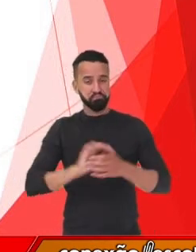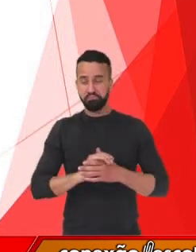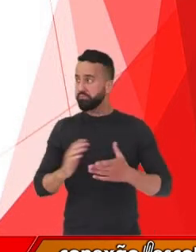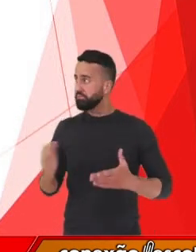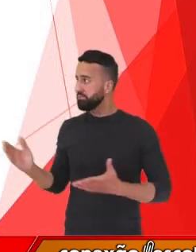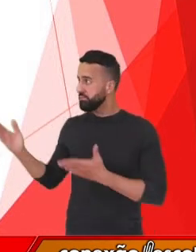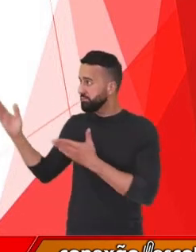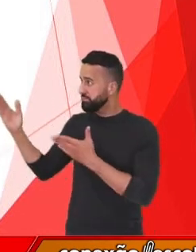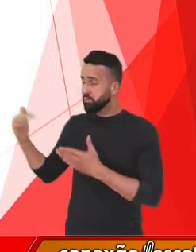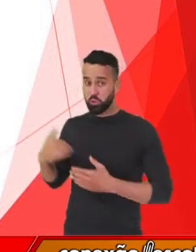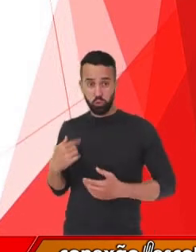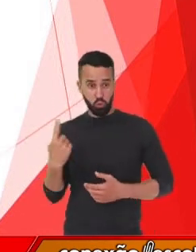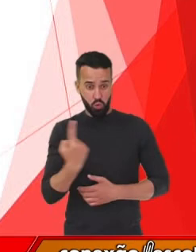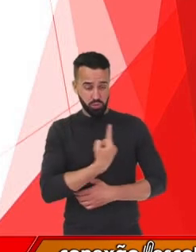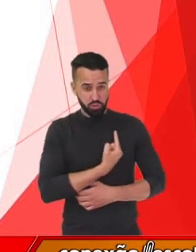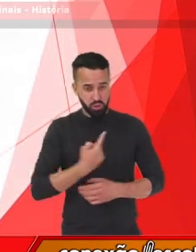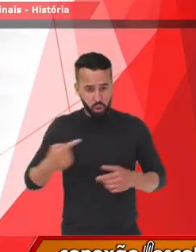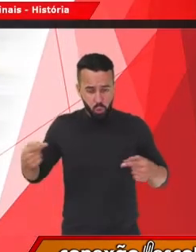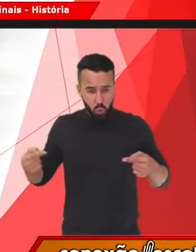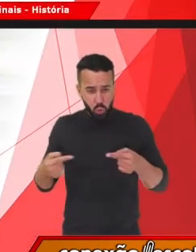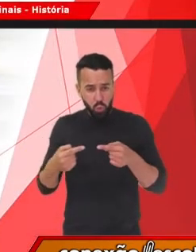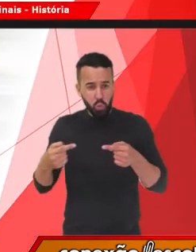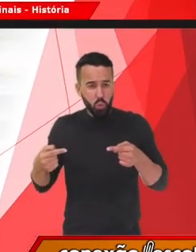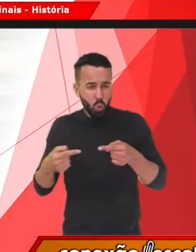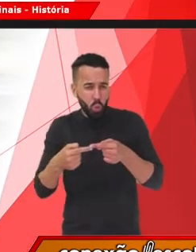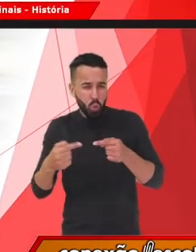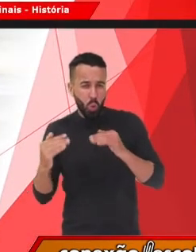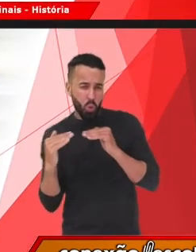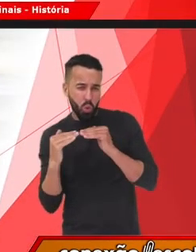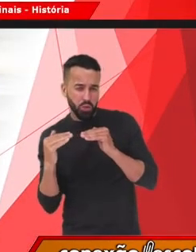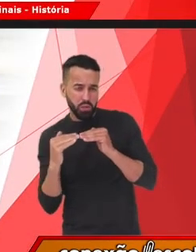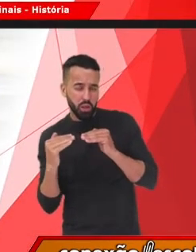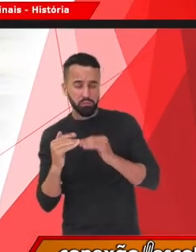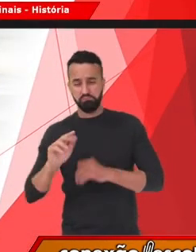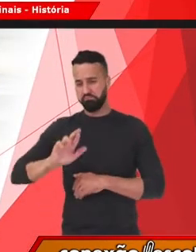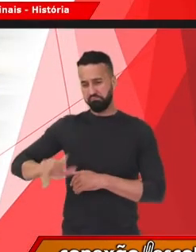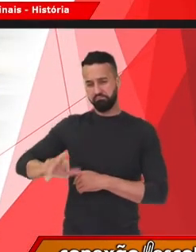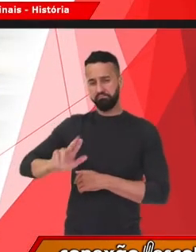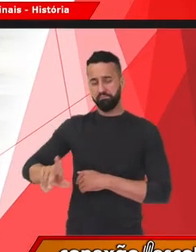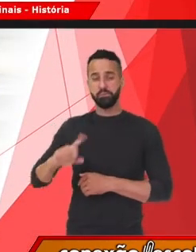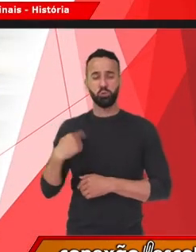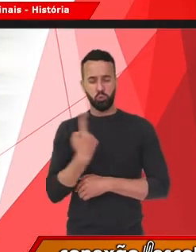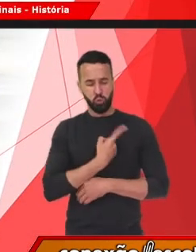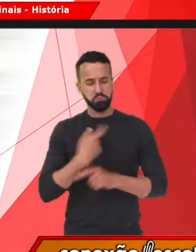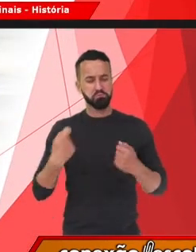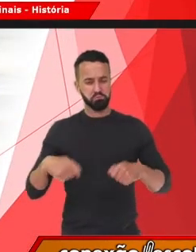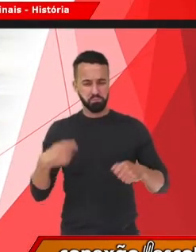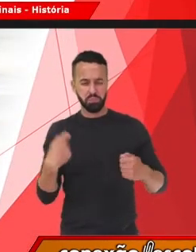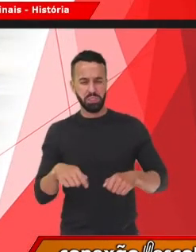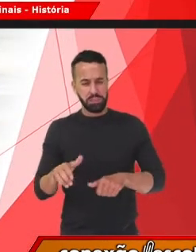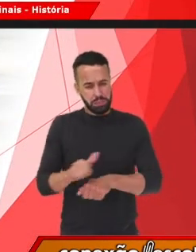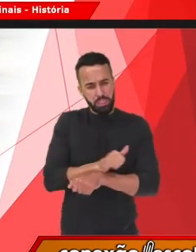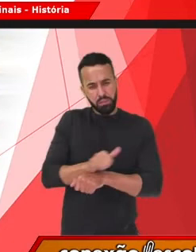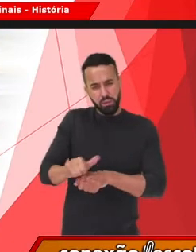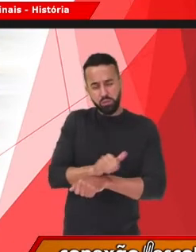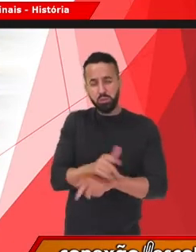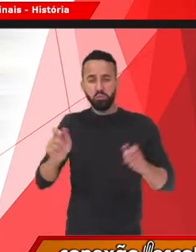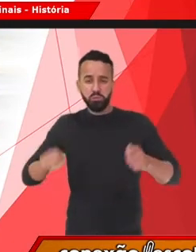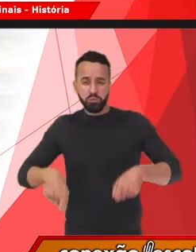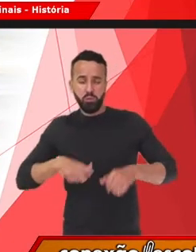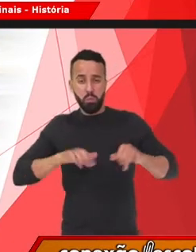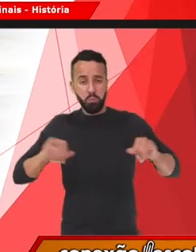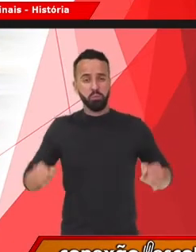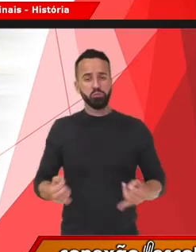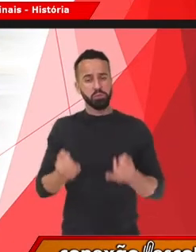precisamos concordar com essa exploração. Nós podemos e devemos procurar novos meios e novas